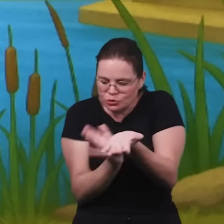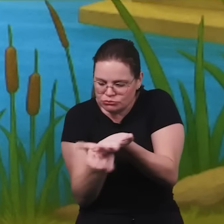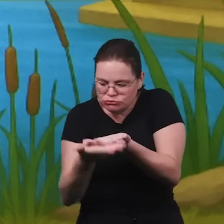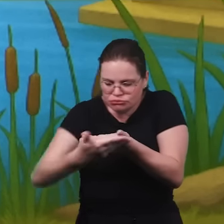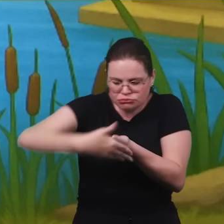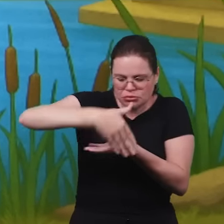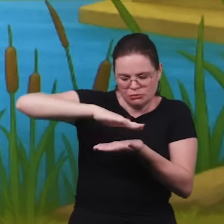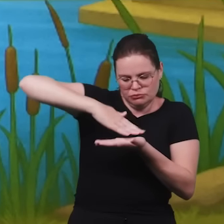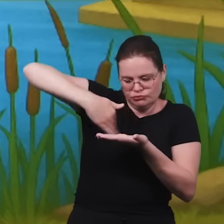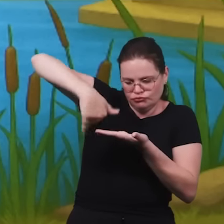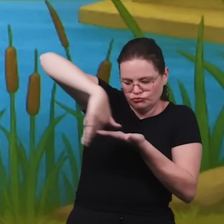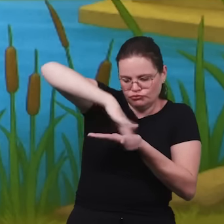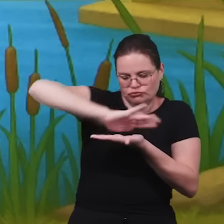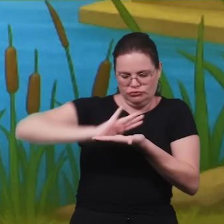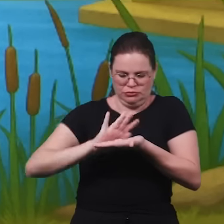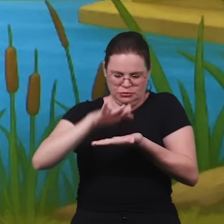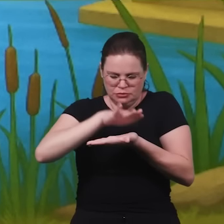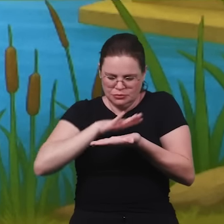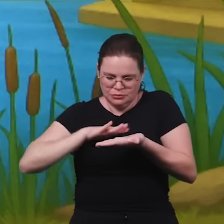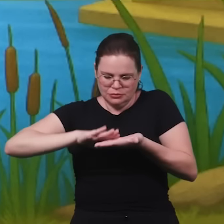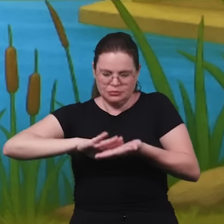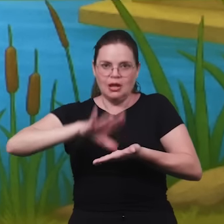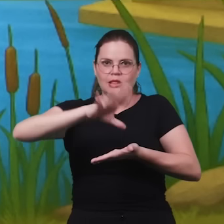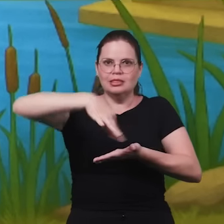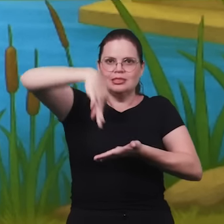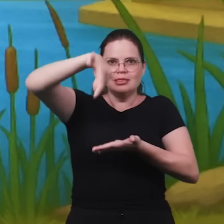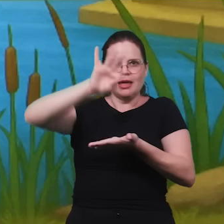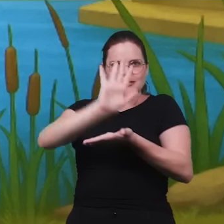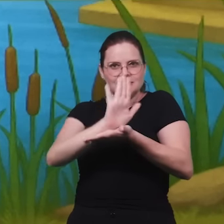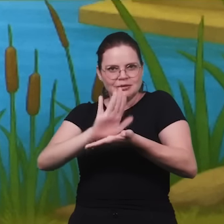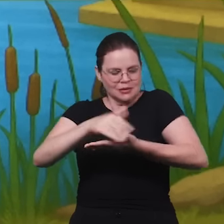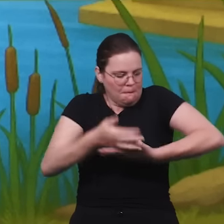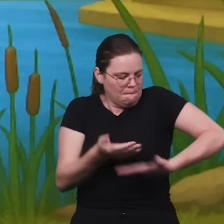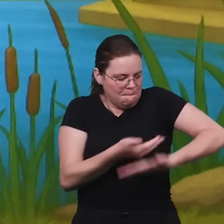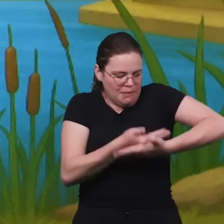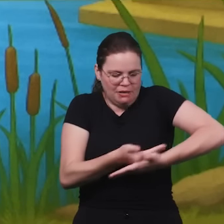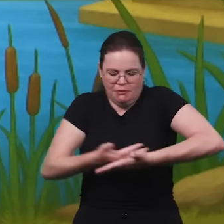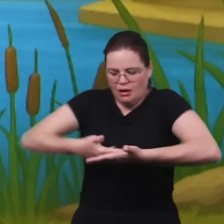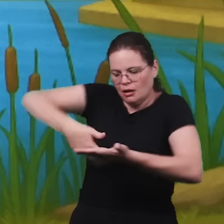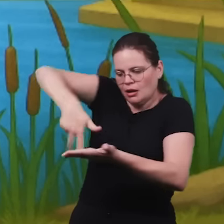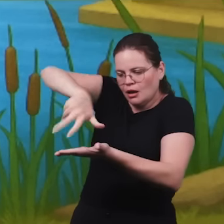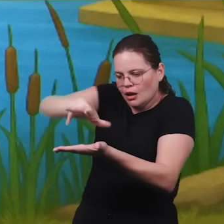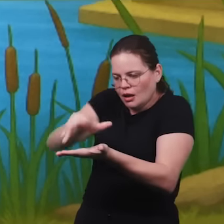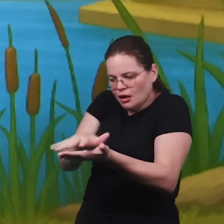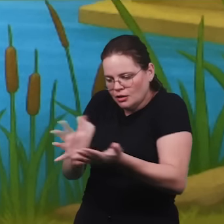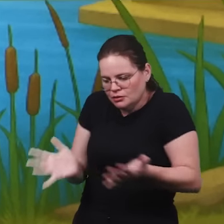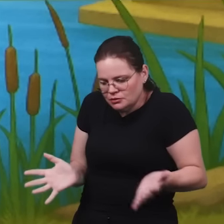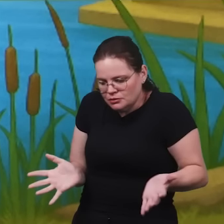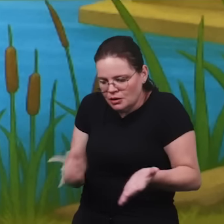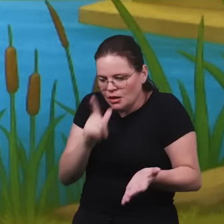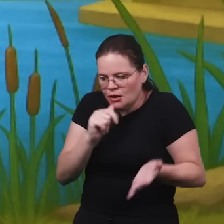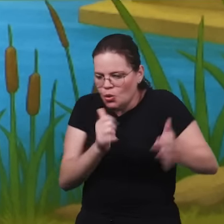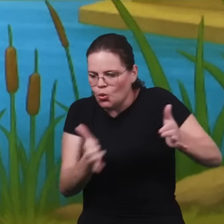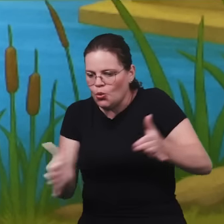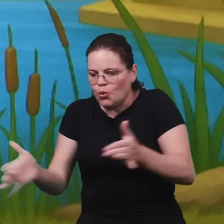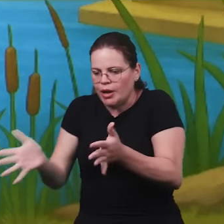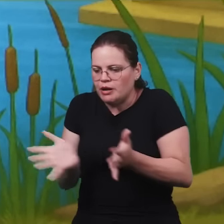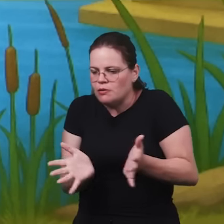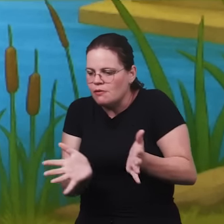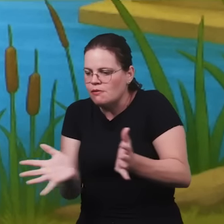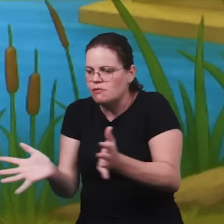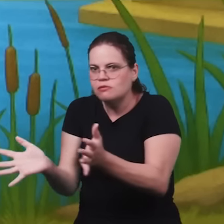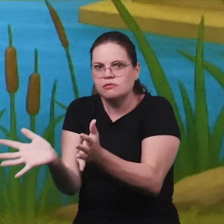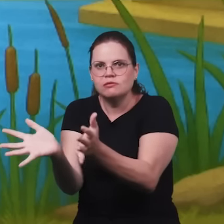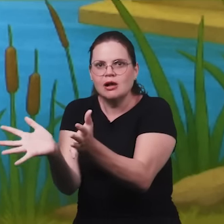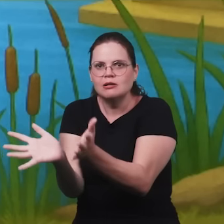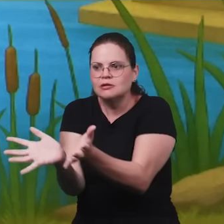na beira do rio, onde a filha de Faraó costumava tomar banho. E foi nesse